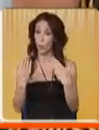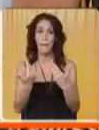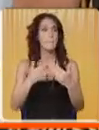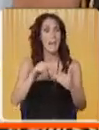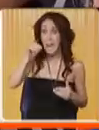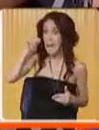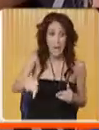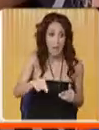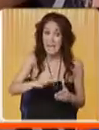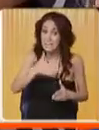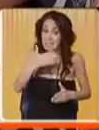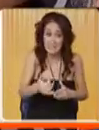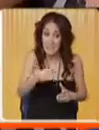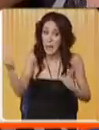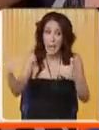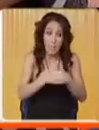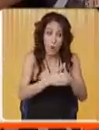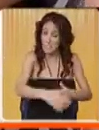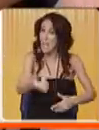logo ali, na sequência agora, dessa